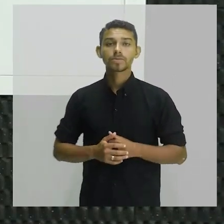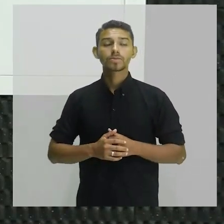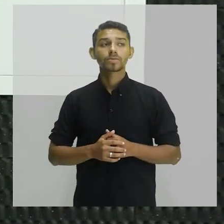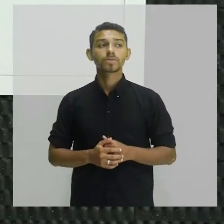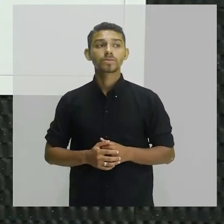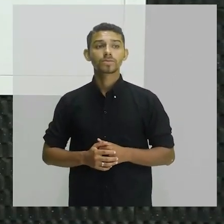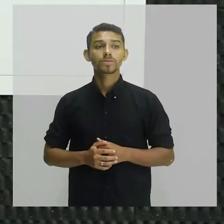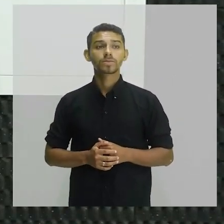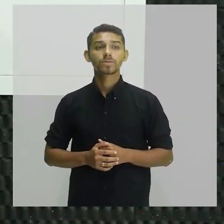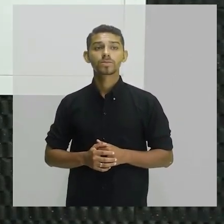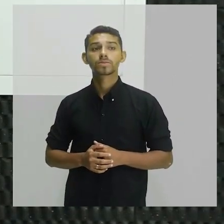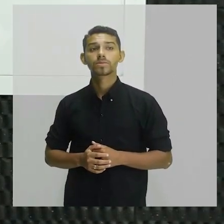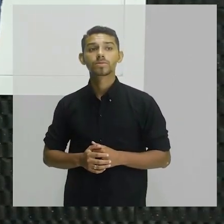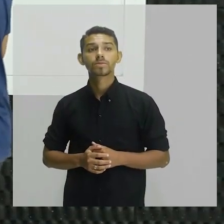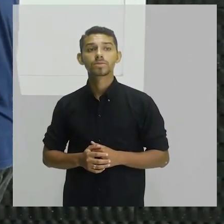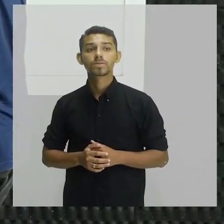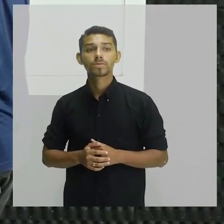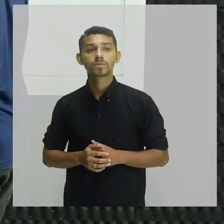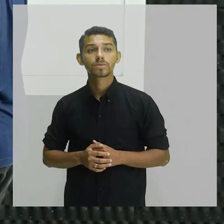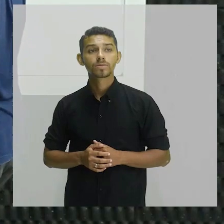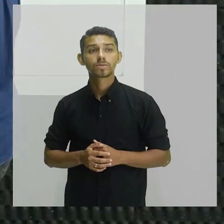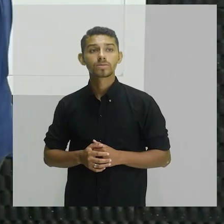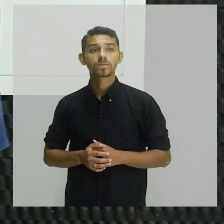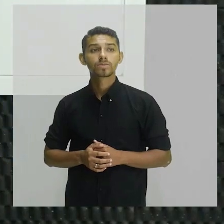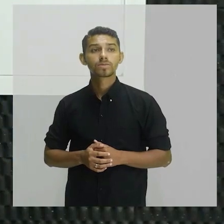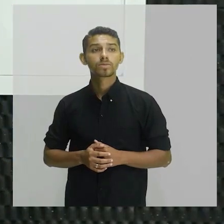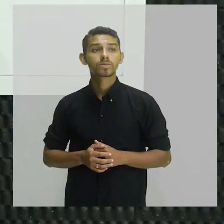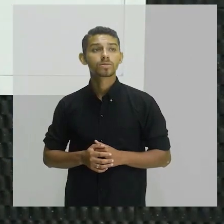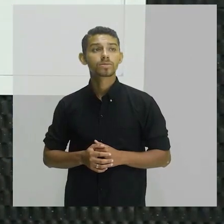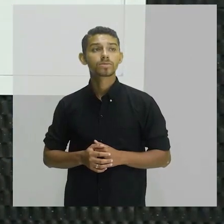fluir, tá certo? Então é o seguinte,